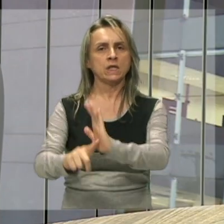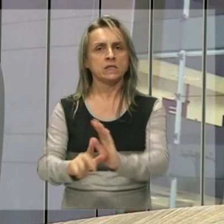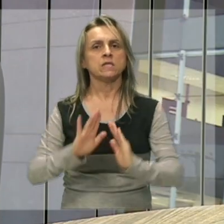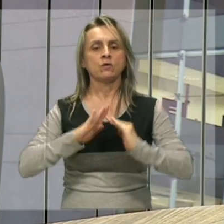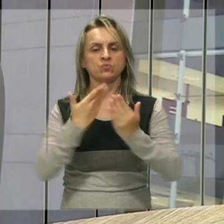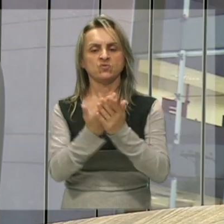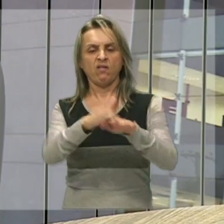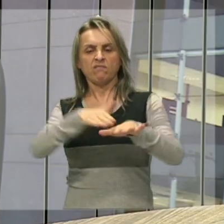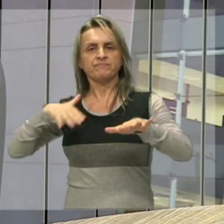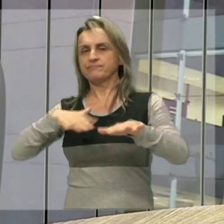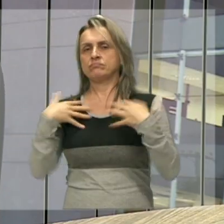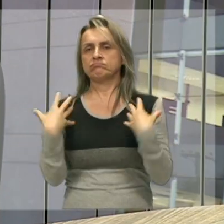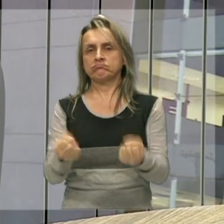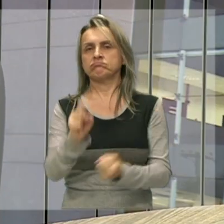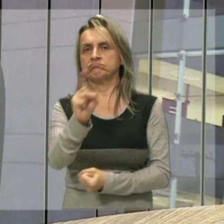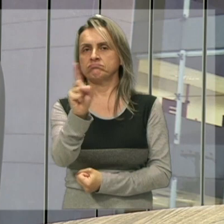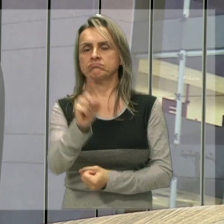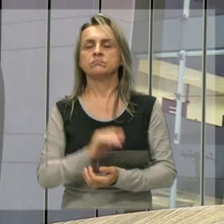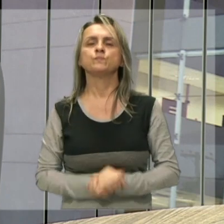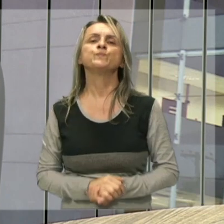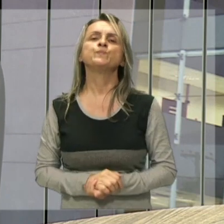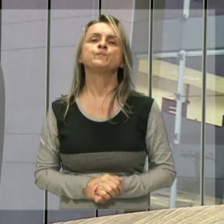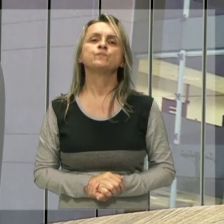na PAI durante algum tempo.